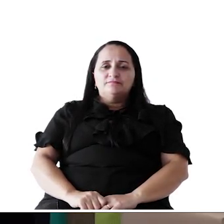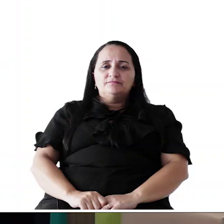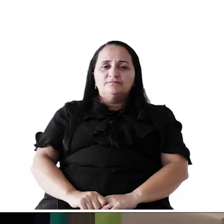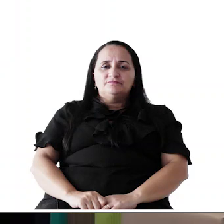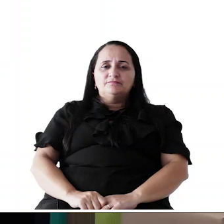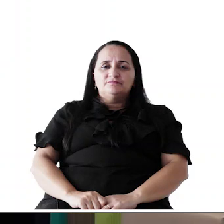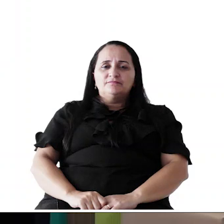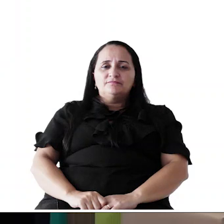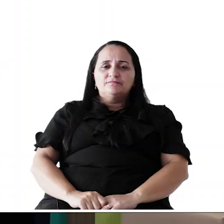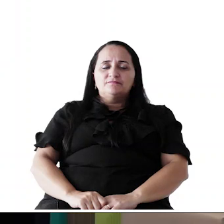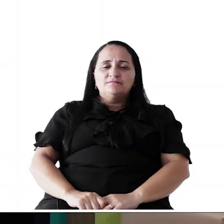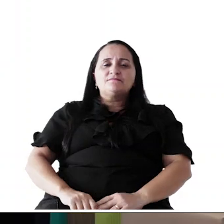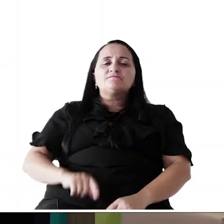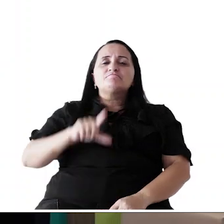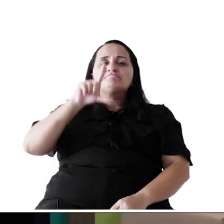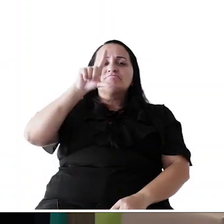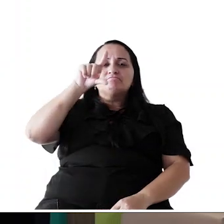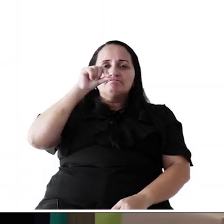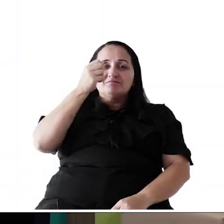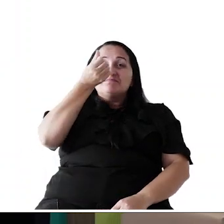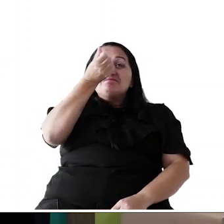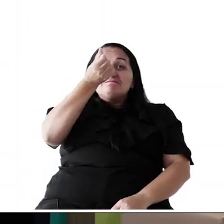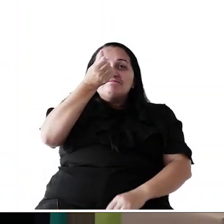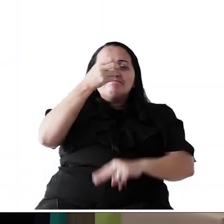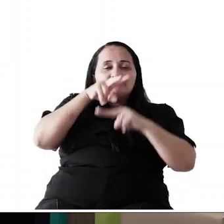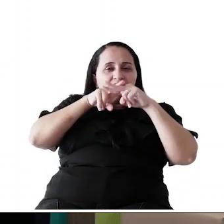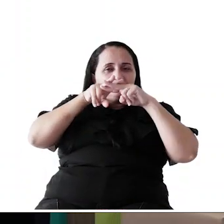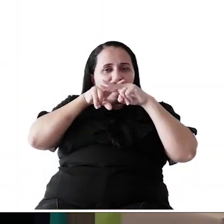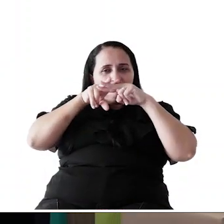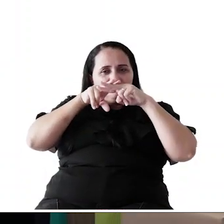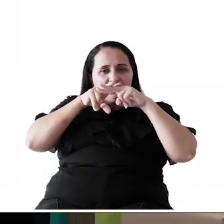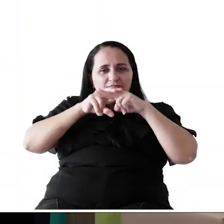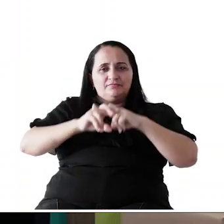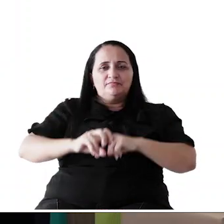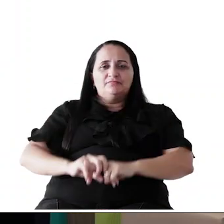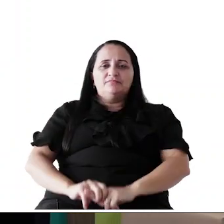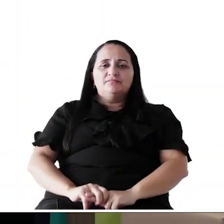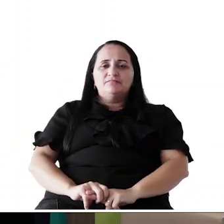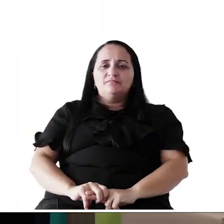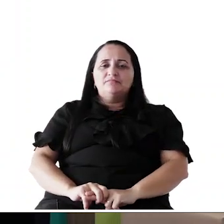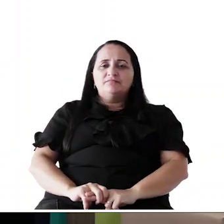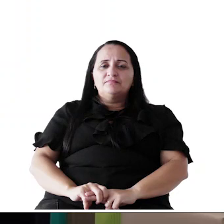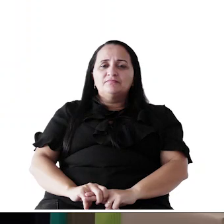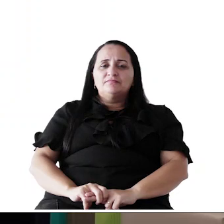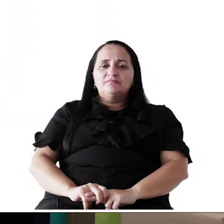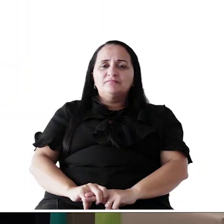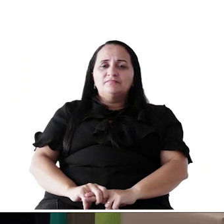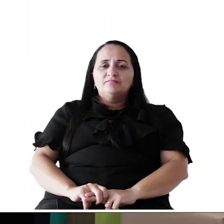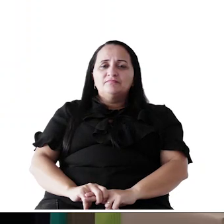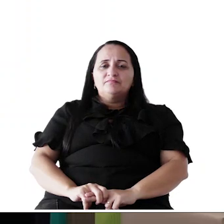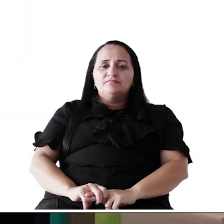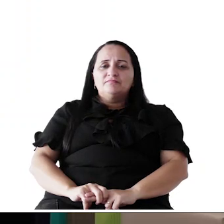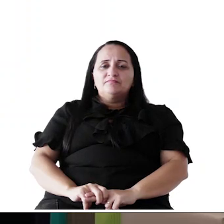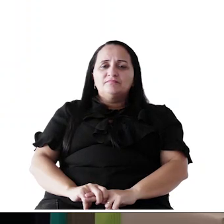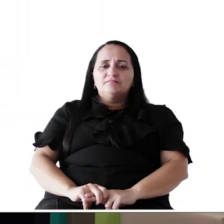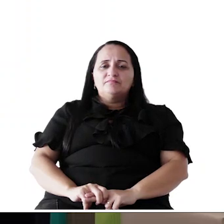6 são verdes. 6 maçãs são verdes. Opa, coloquei uma a